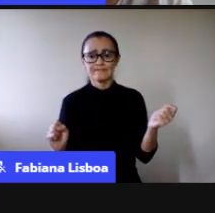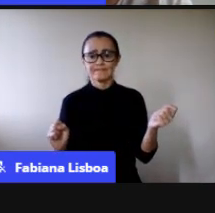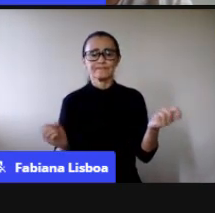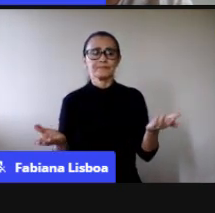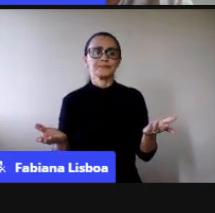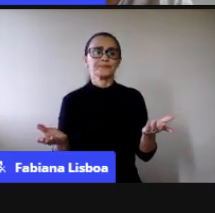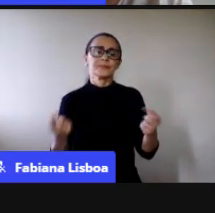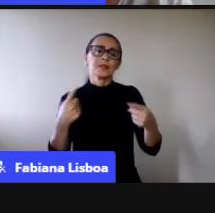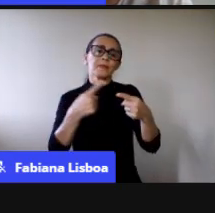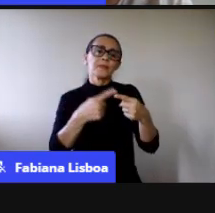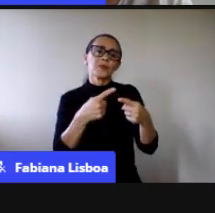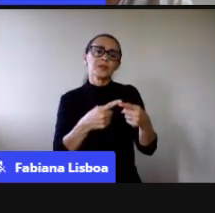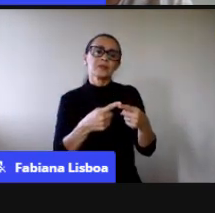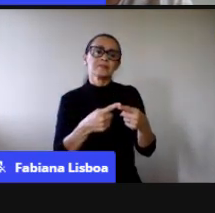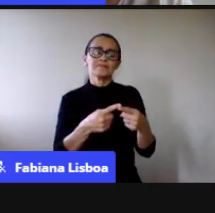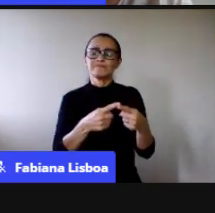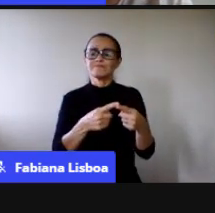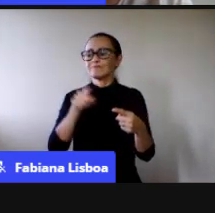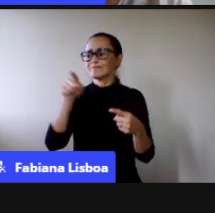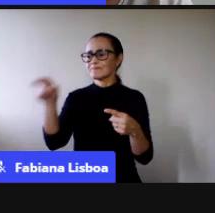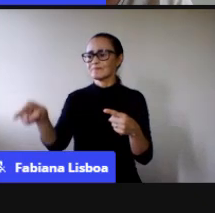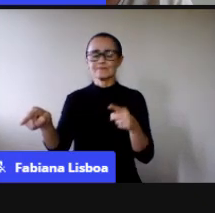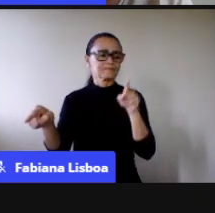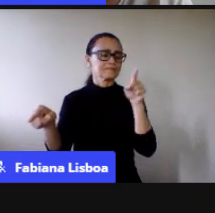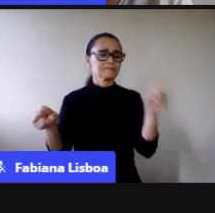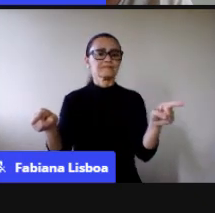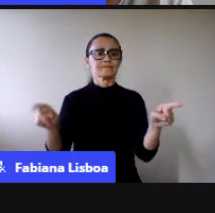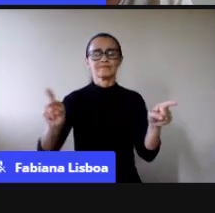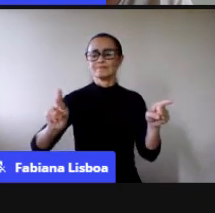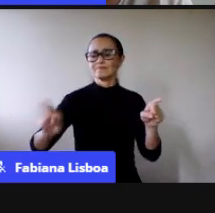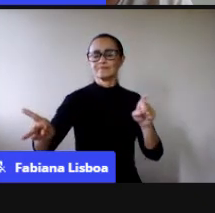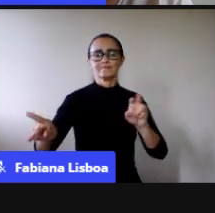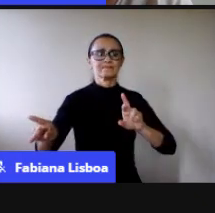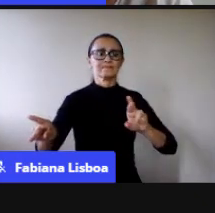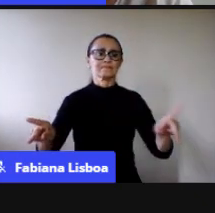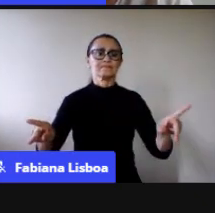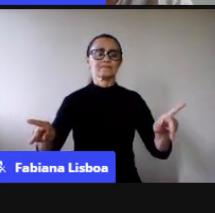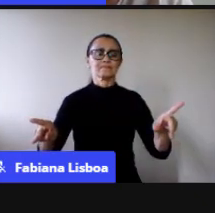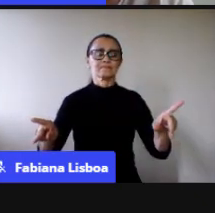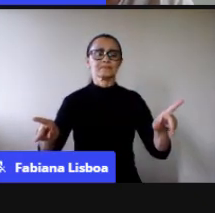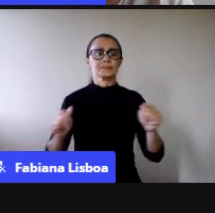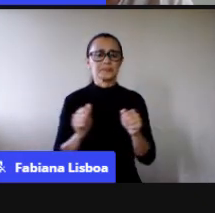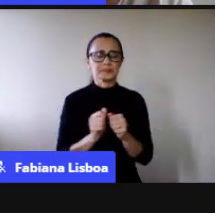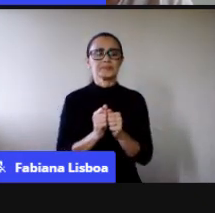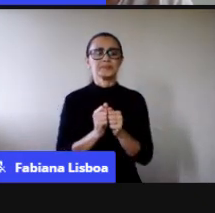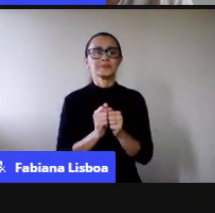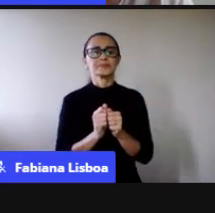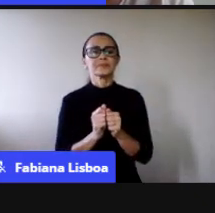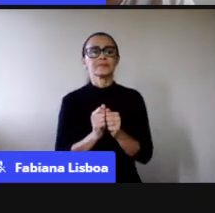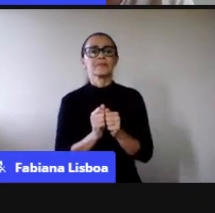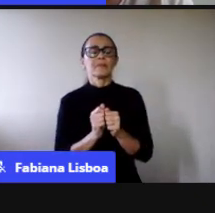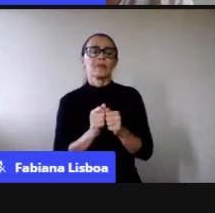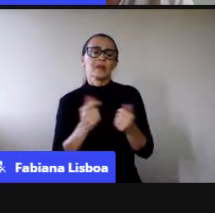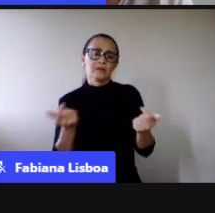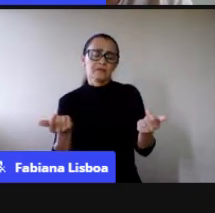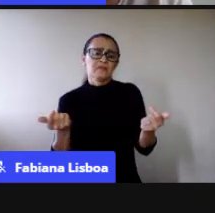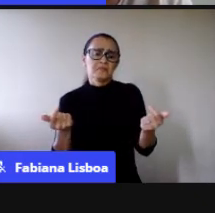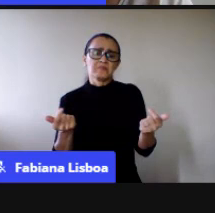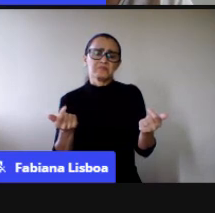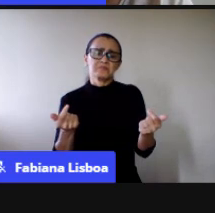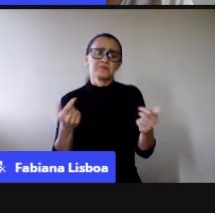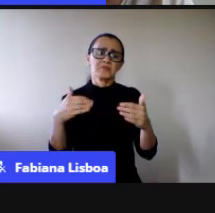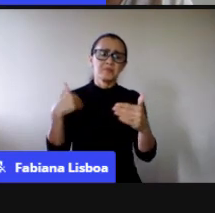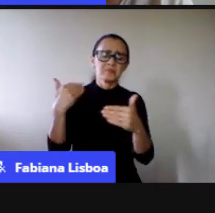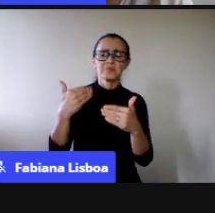são povos muito diferentes, são histórias diferentes, né? Distintas. Que, embora eles tenham sofrido o mesmo processo de